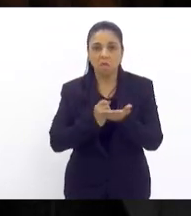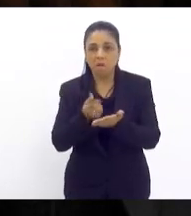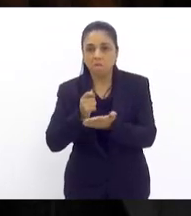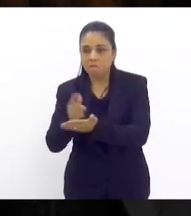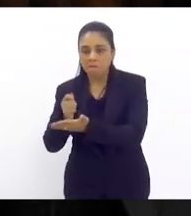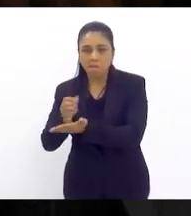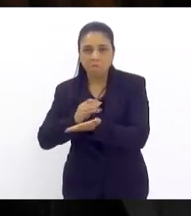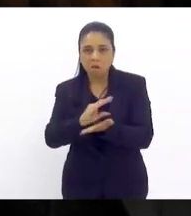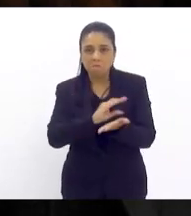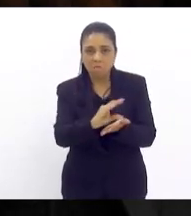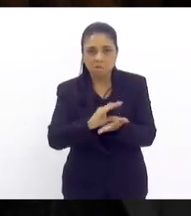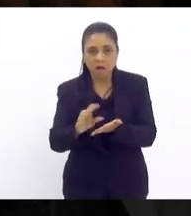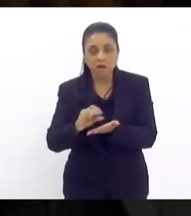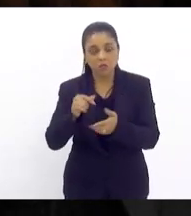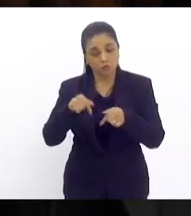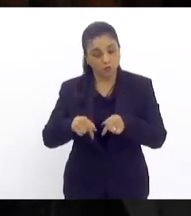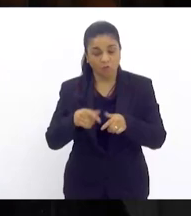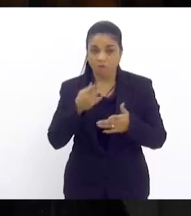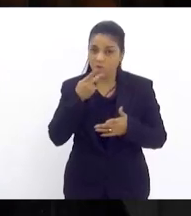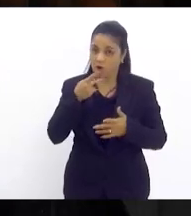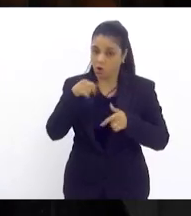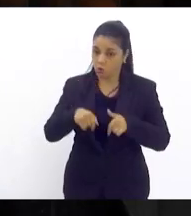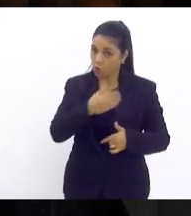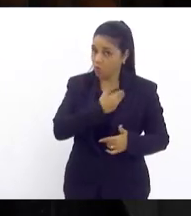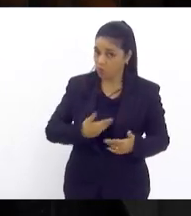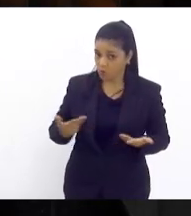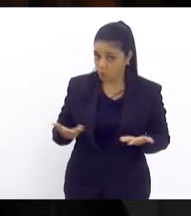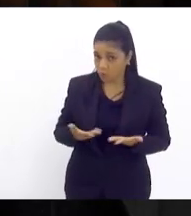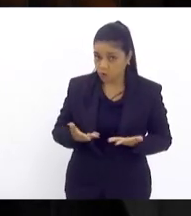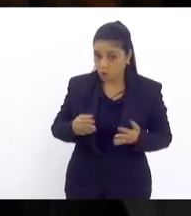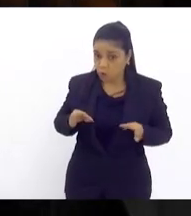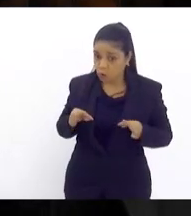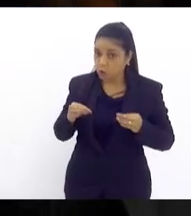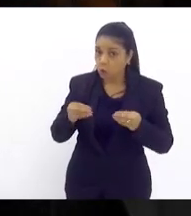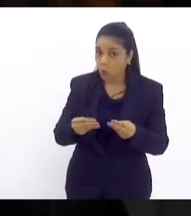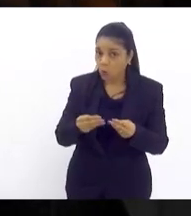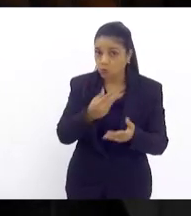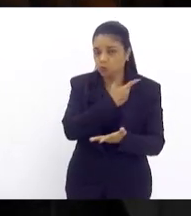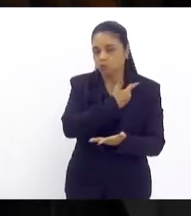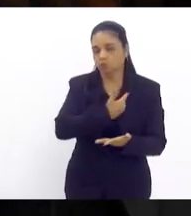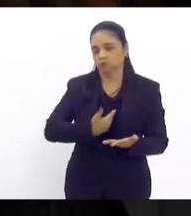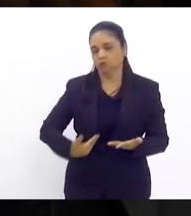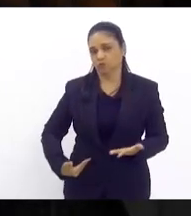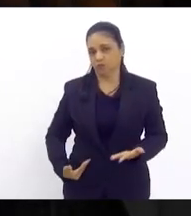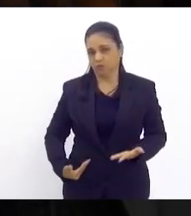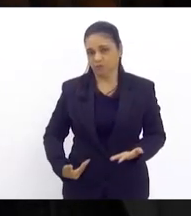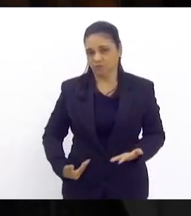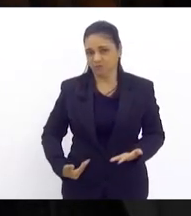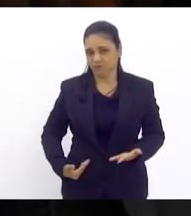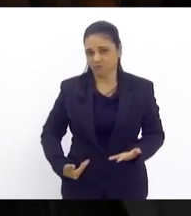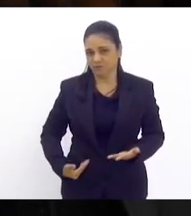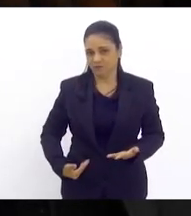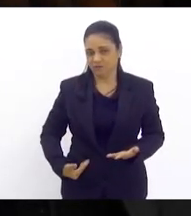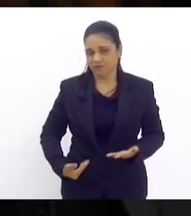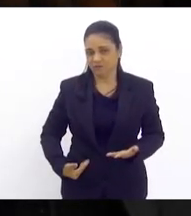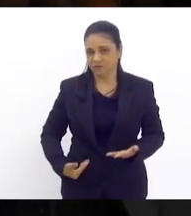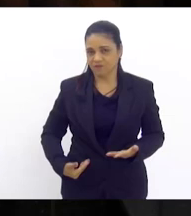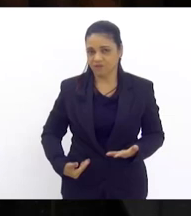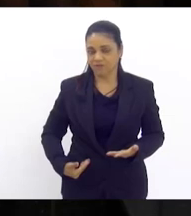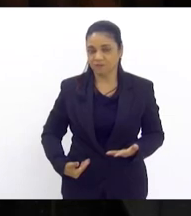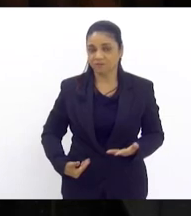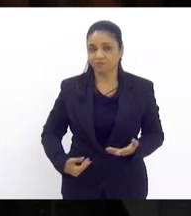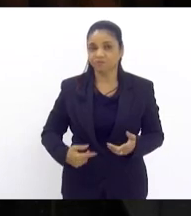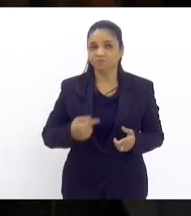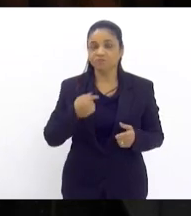falando deste governo tô falando de todos os governos o que a gente